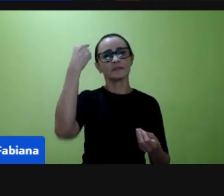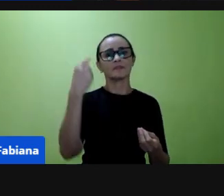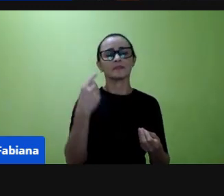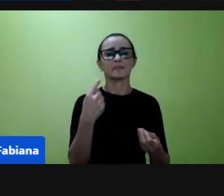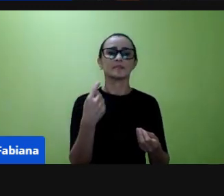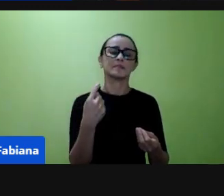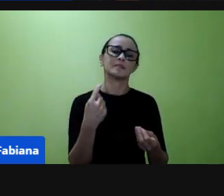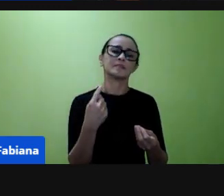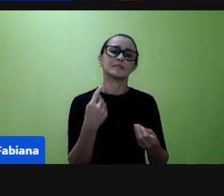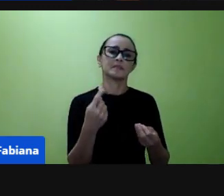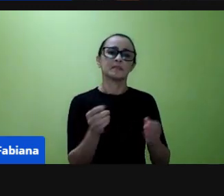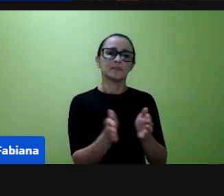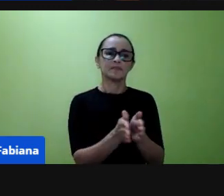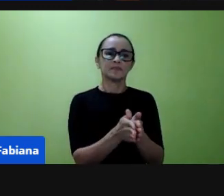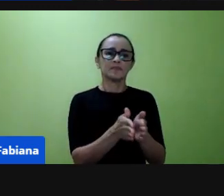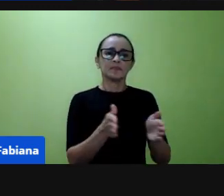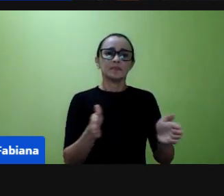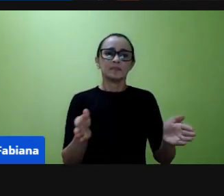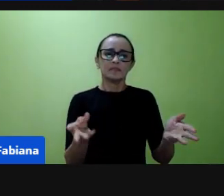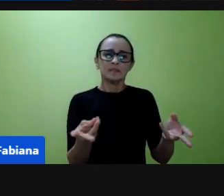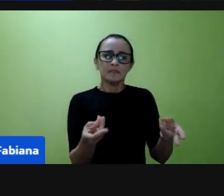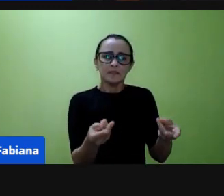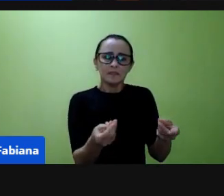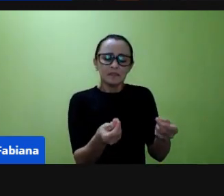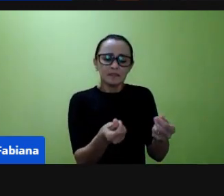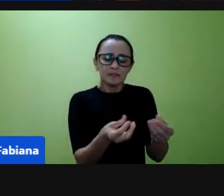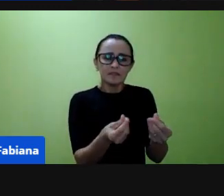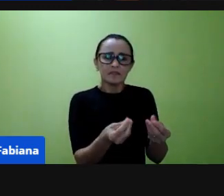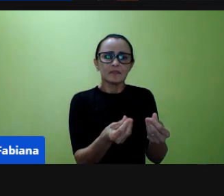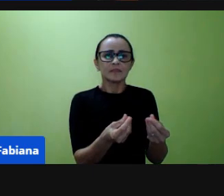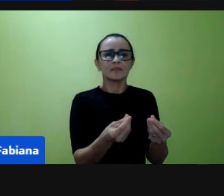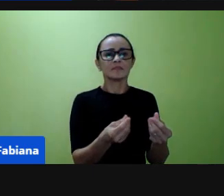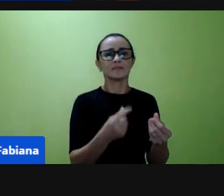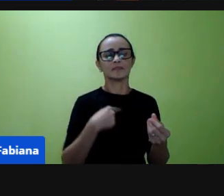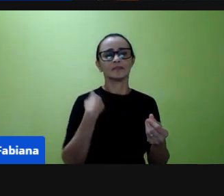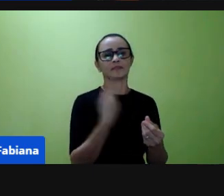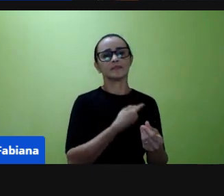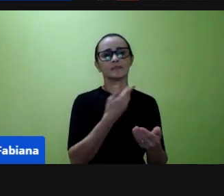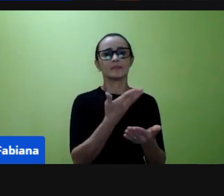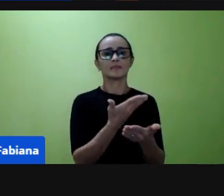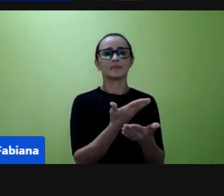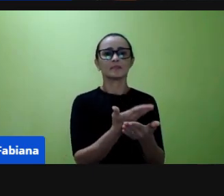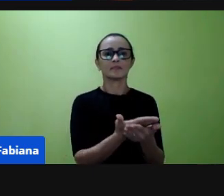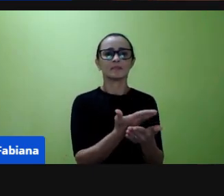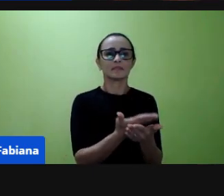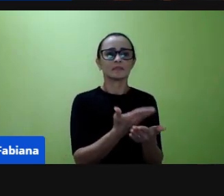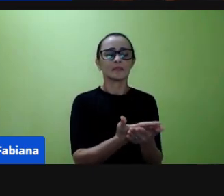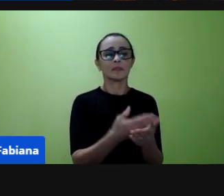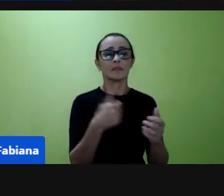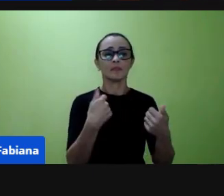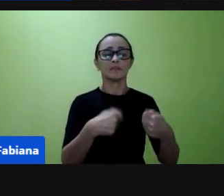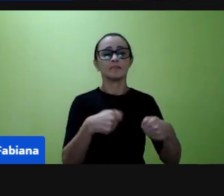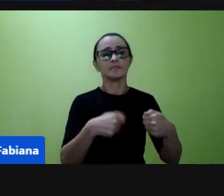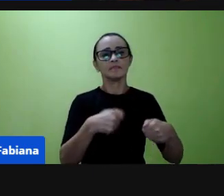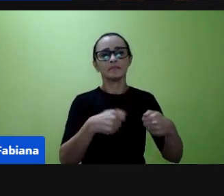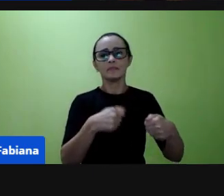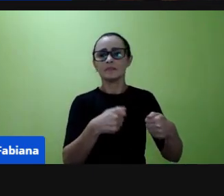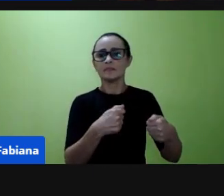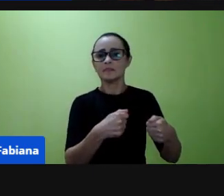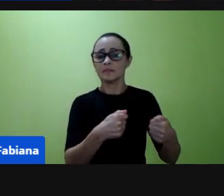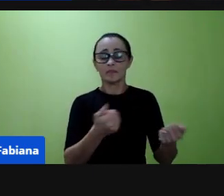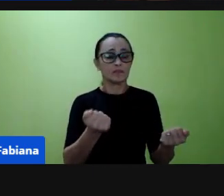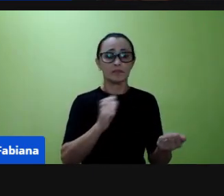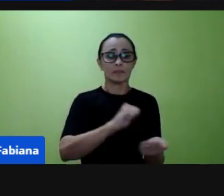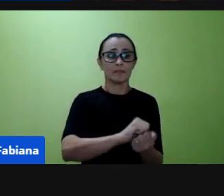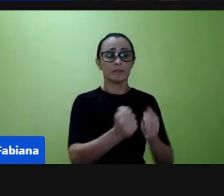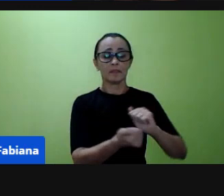tempo que hoje ele é líquido, ele é fluido. As nossas aulas, elas subverteram essa noção de espaço-tempo que a gente tinha,